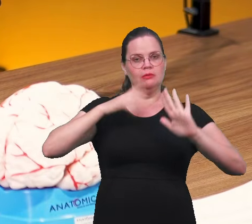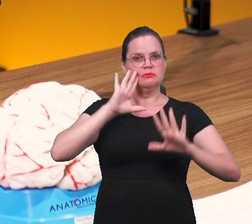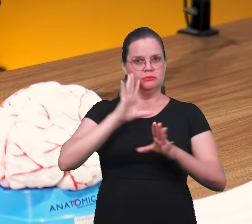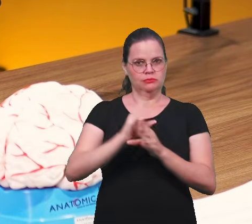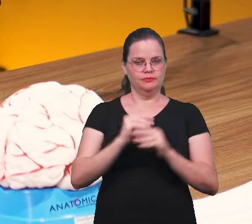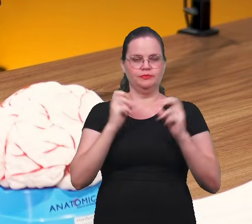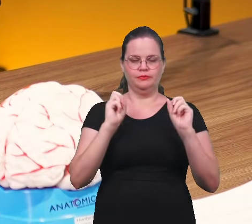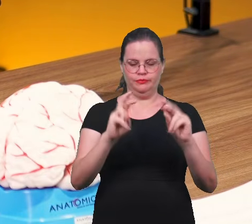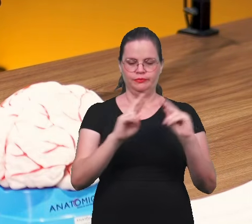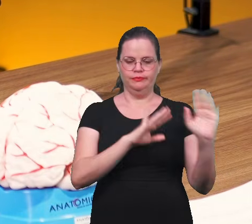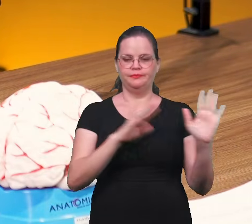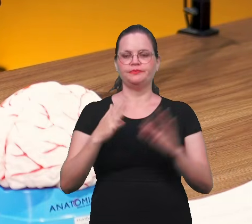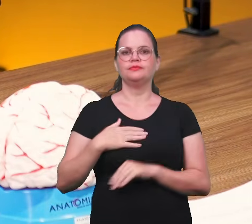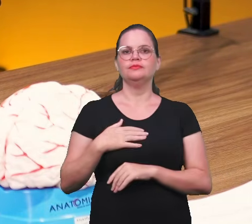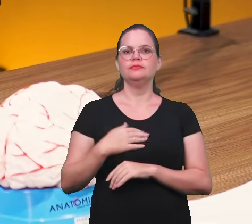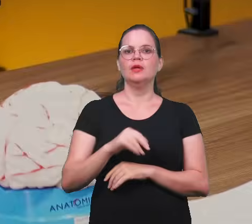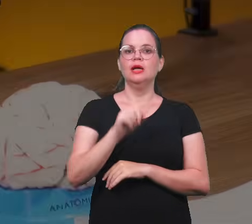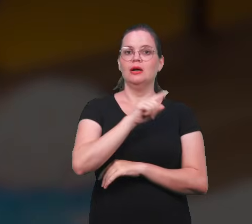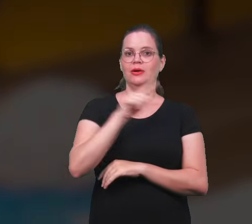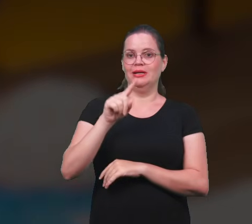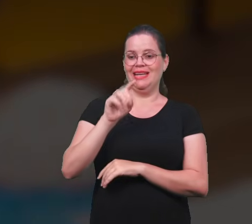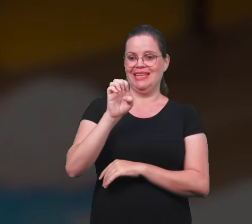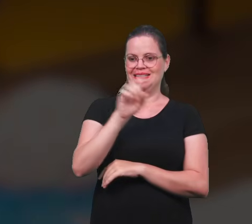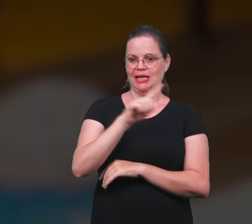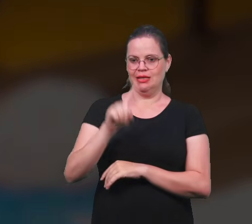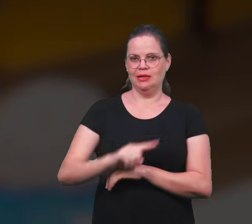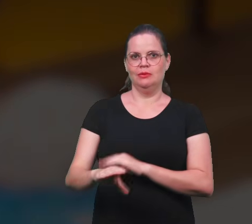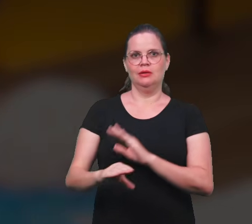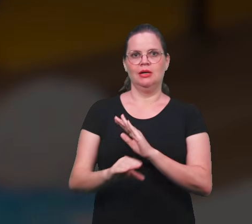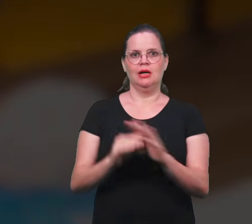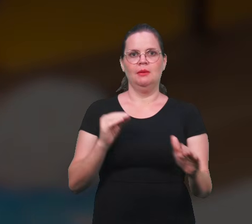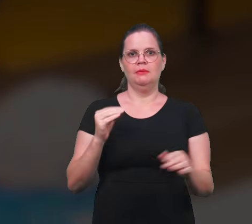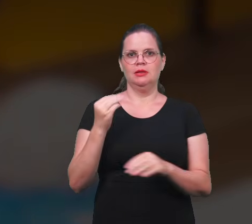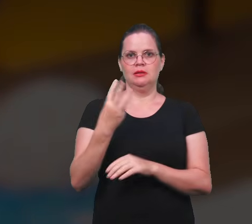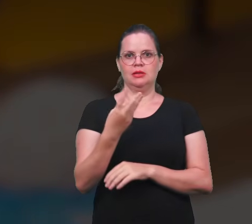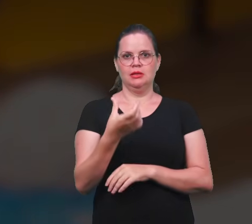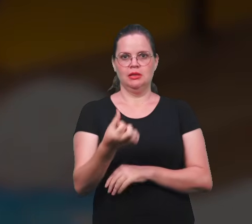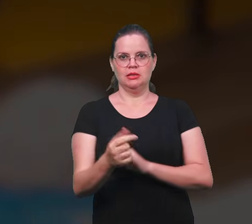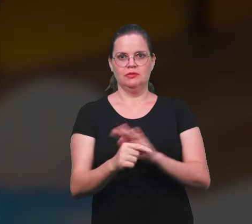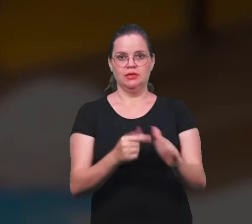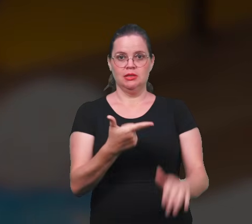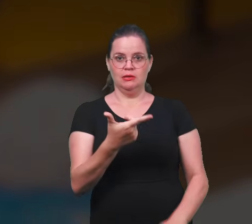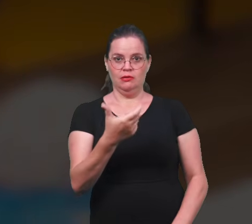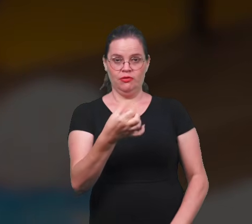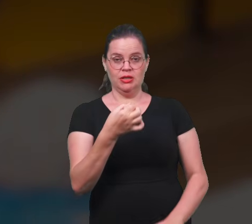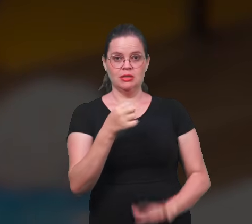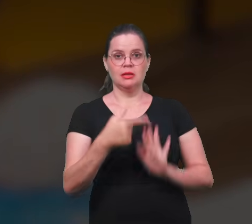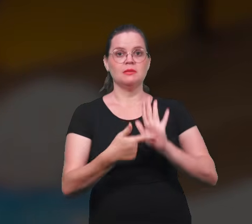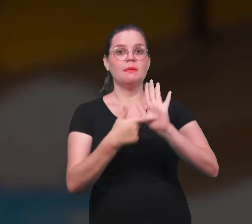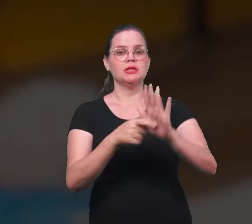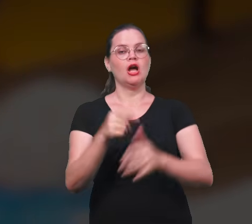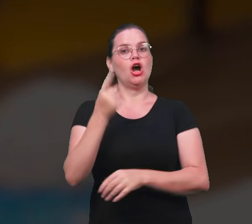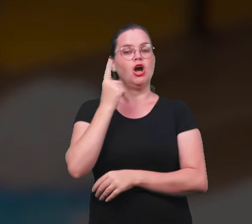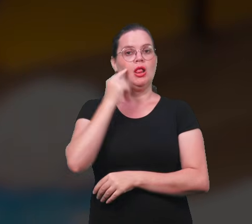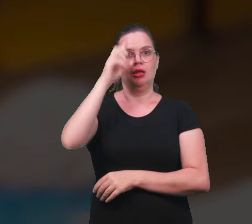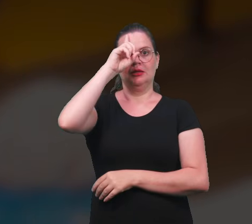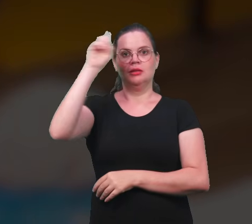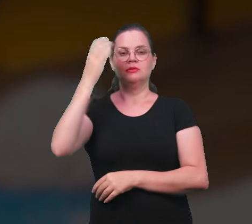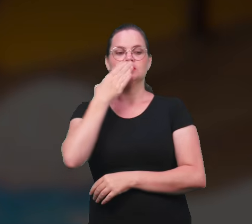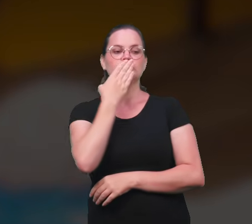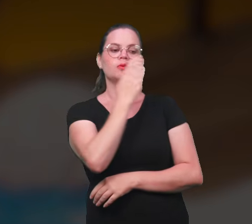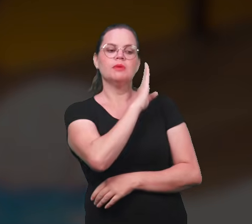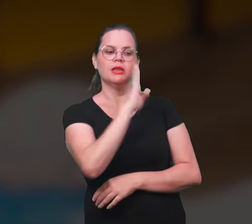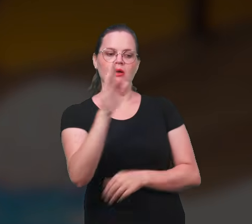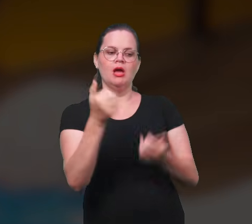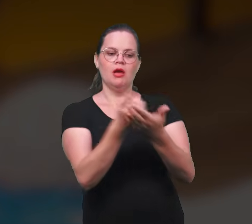verso 26, ela diz: e vos darei um coração novo, e porei dentro de vós um espírito